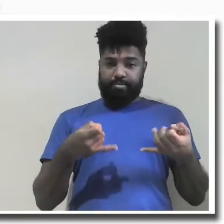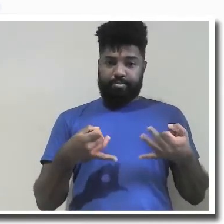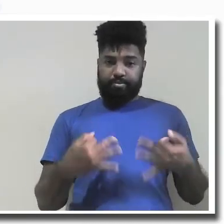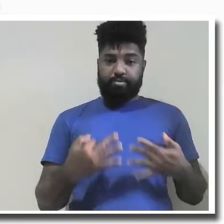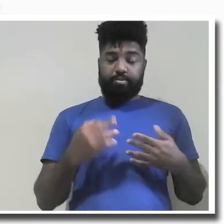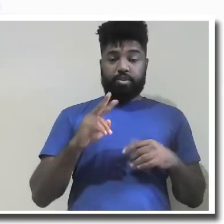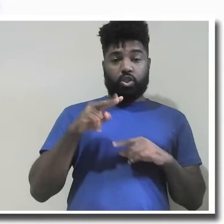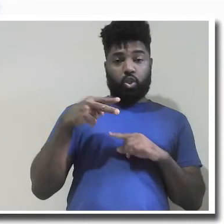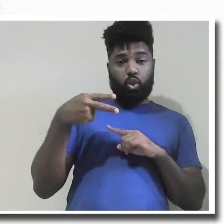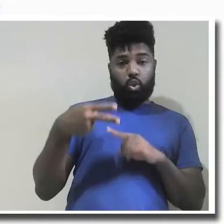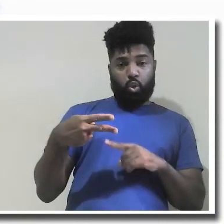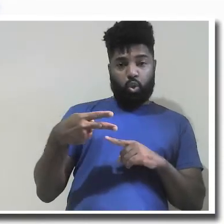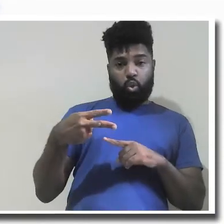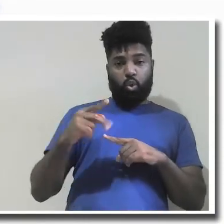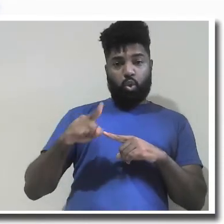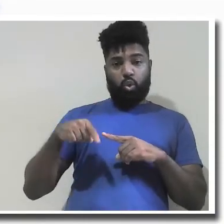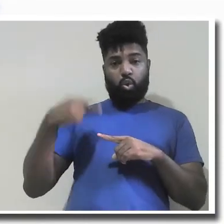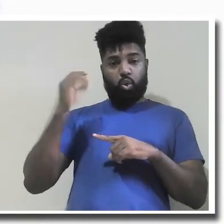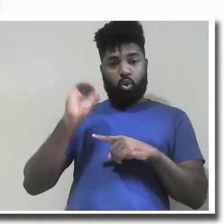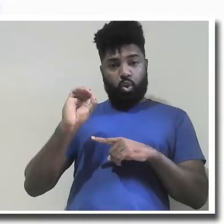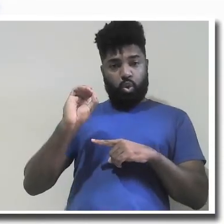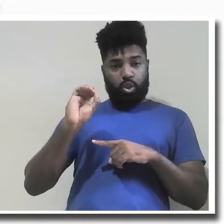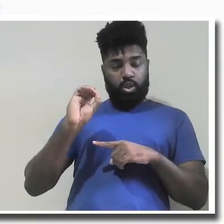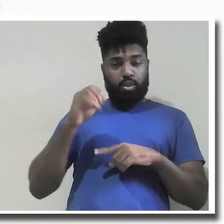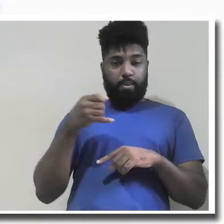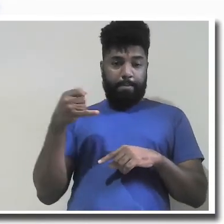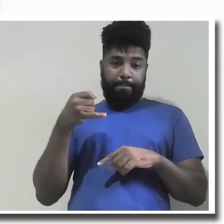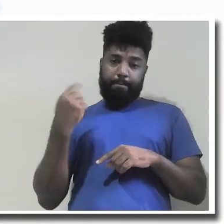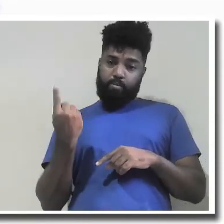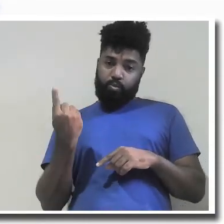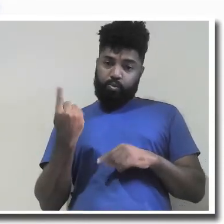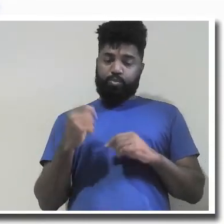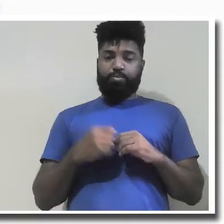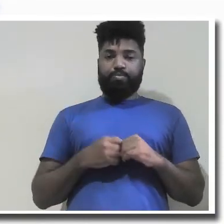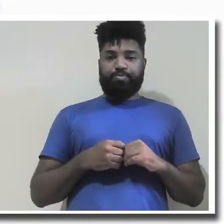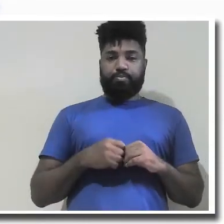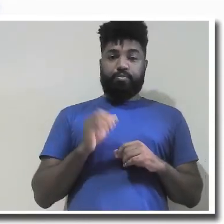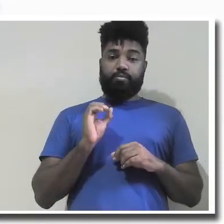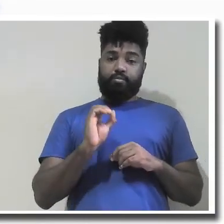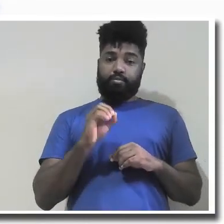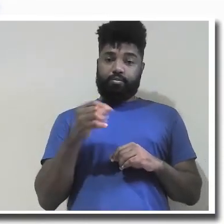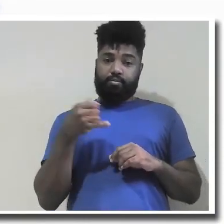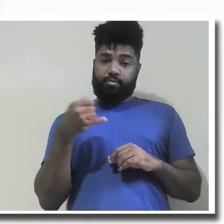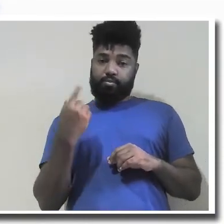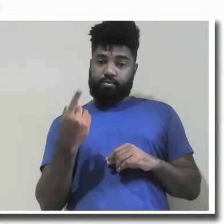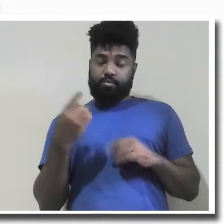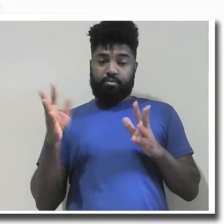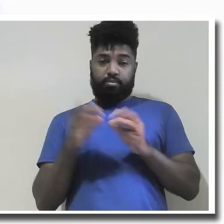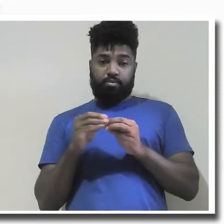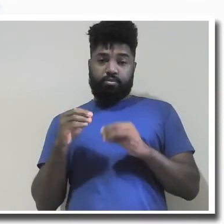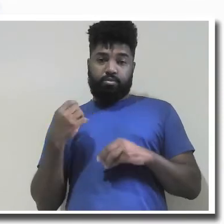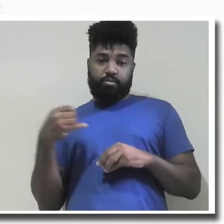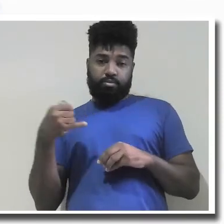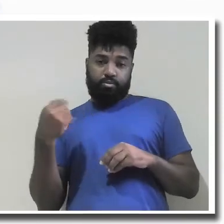2 elevado a 0 menos 1. 0 menos 1 é menos 1.